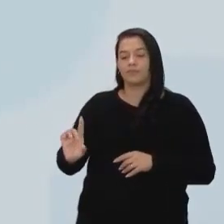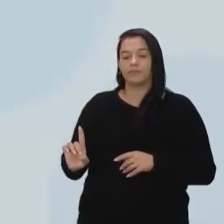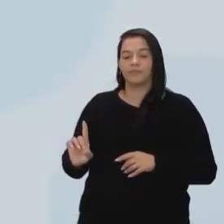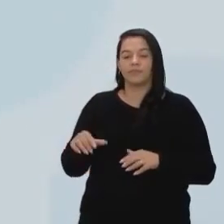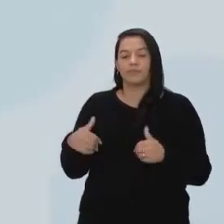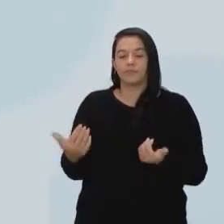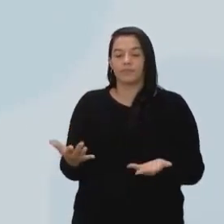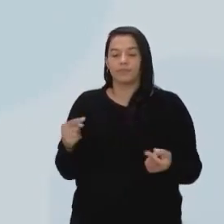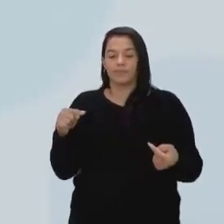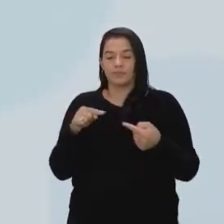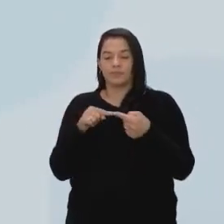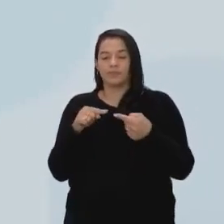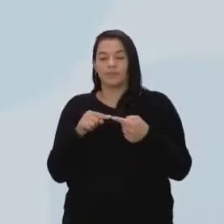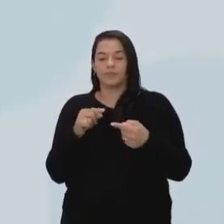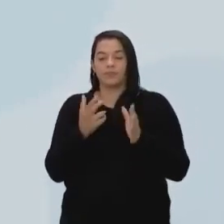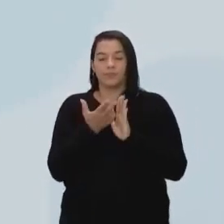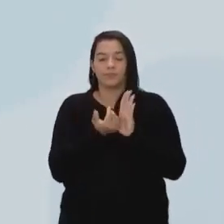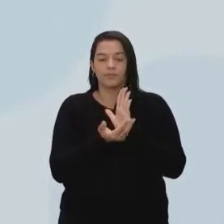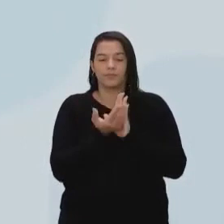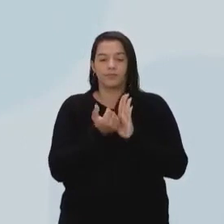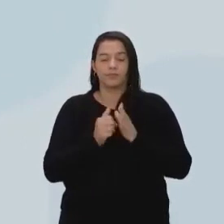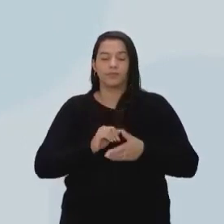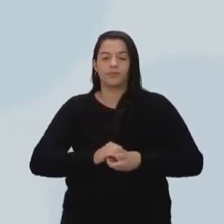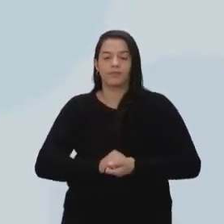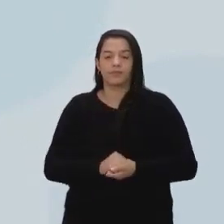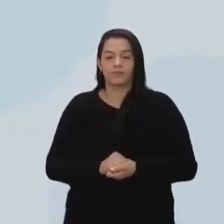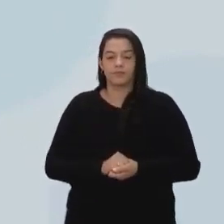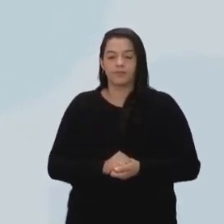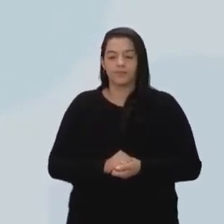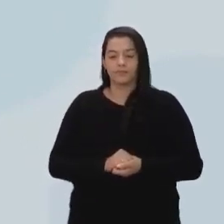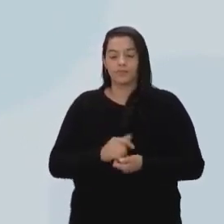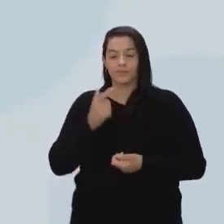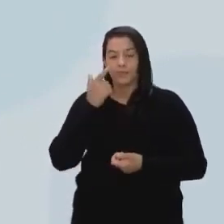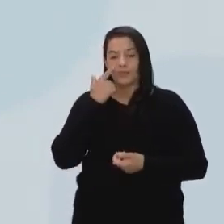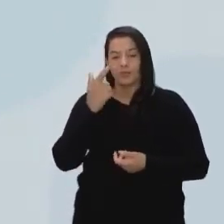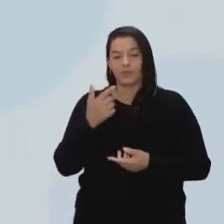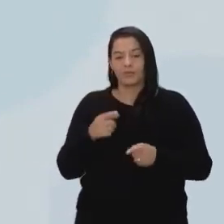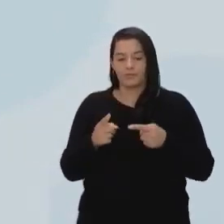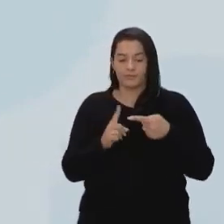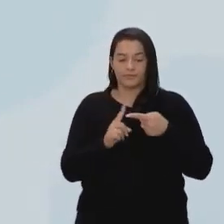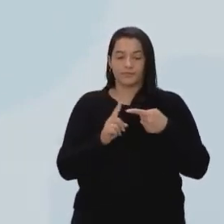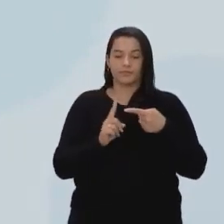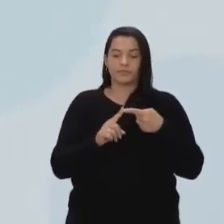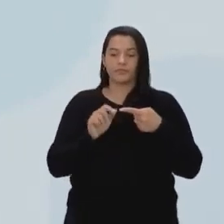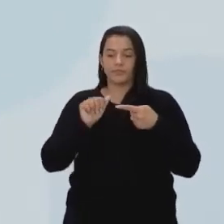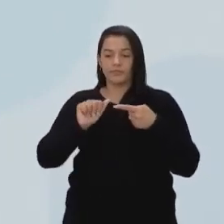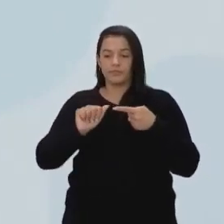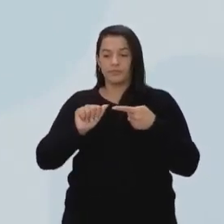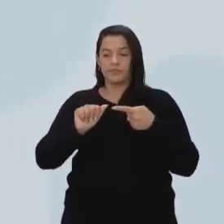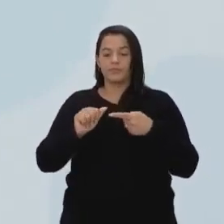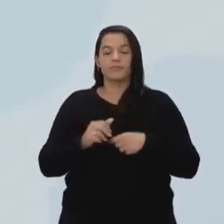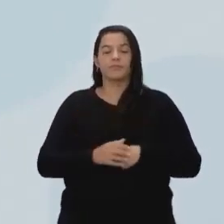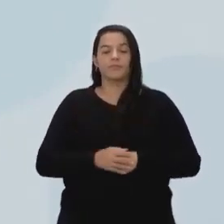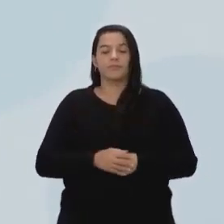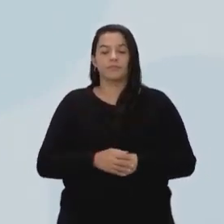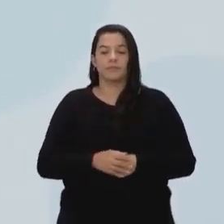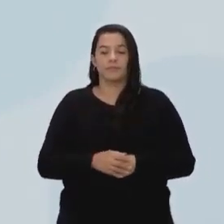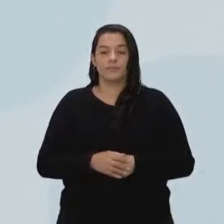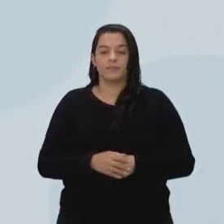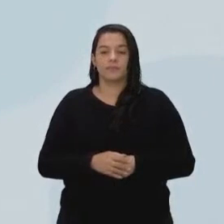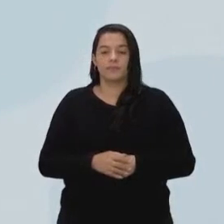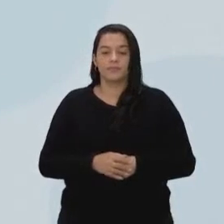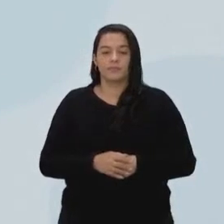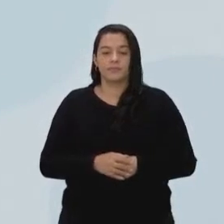questionamento aí, ó. Então, a alternativa A, professor, por gentileza. Identificar as interações por meio das ligações